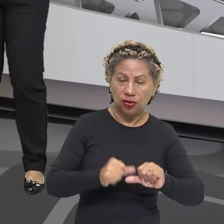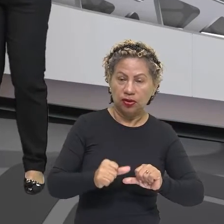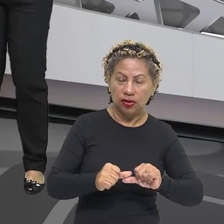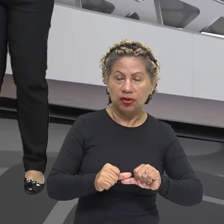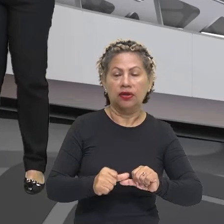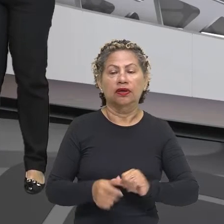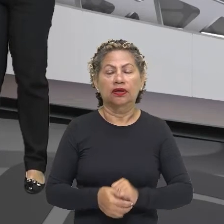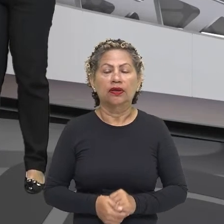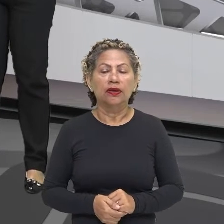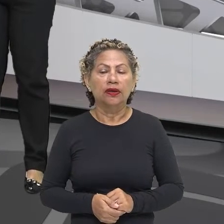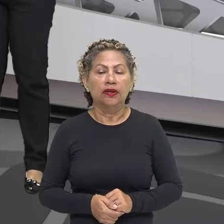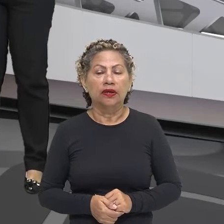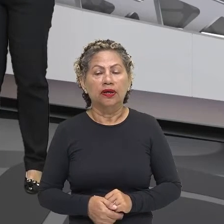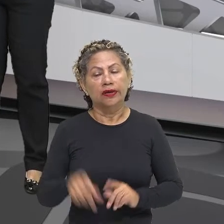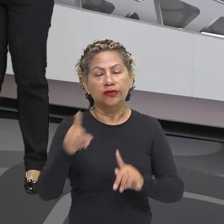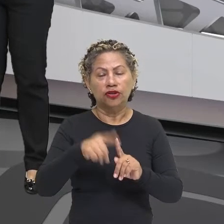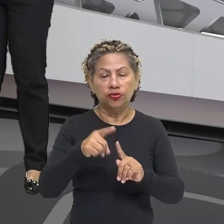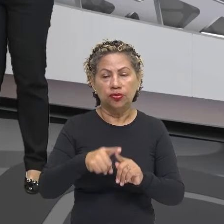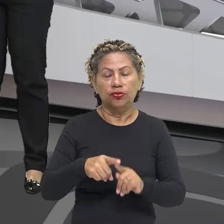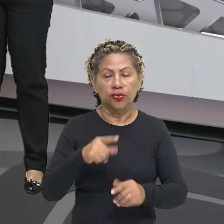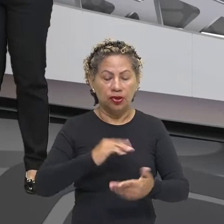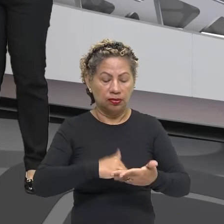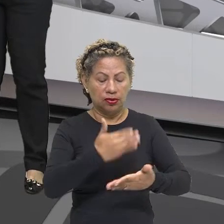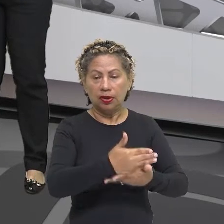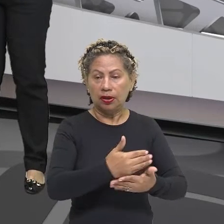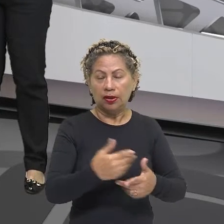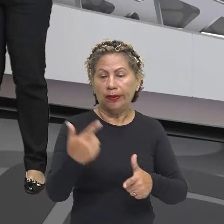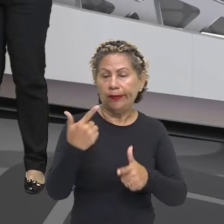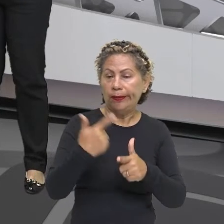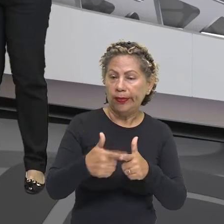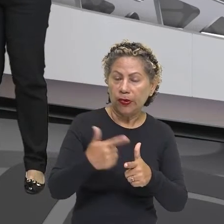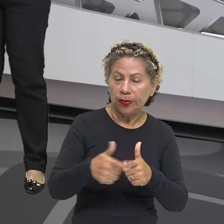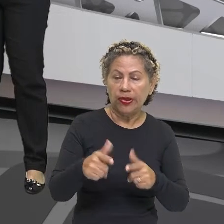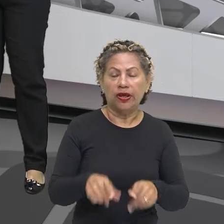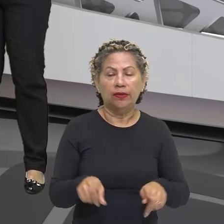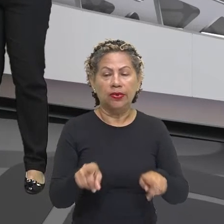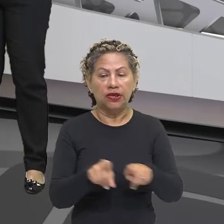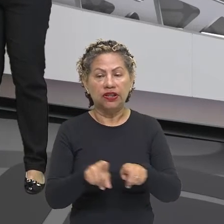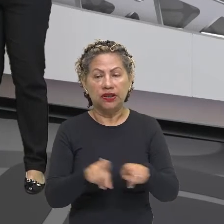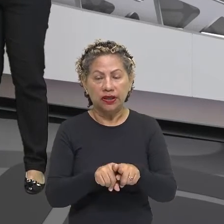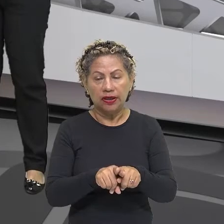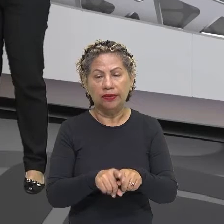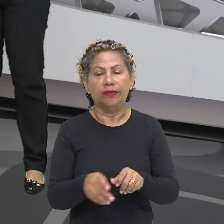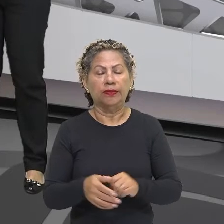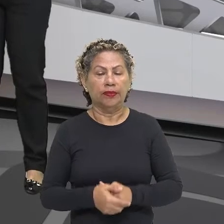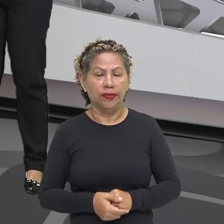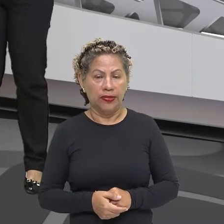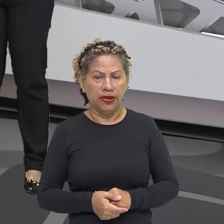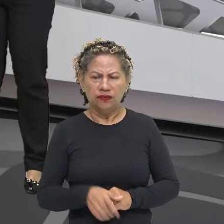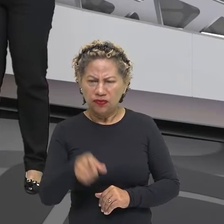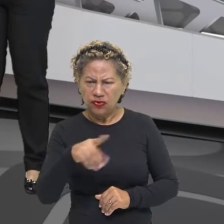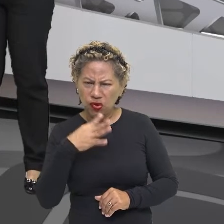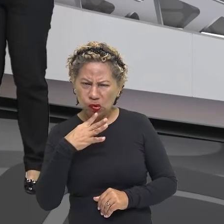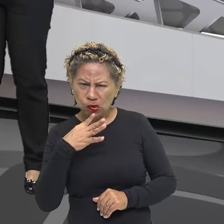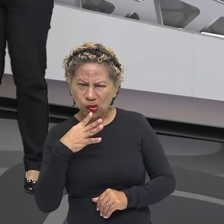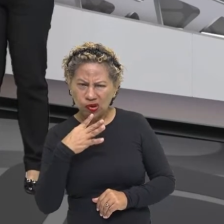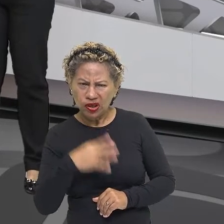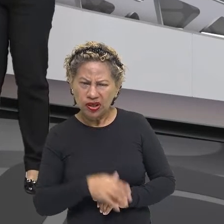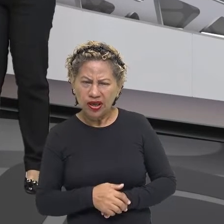podem acessar. Então, é muito importante esse tipo de aplicativo de segurança, tá, gente?